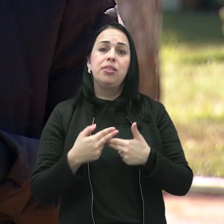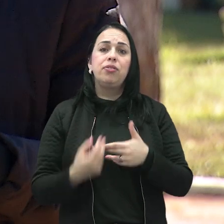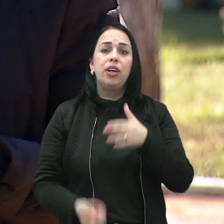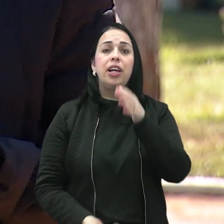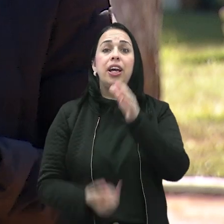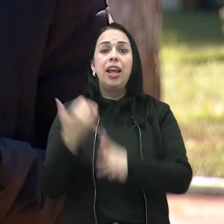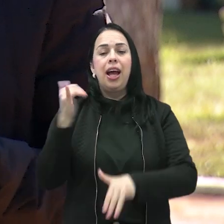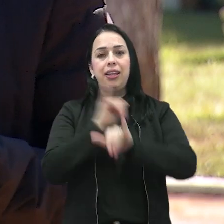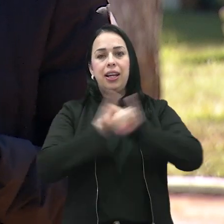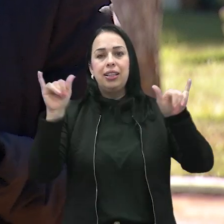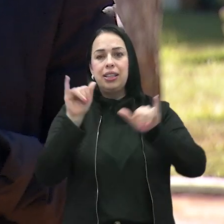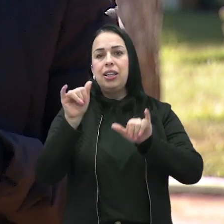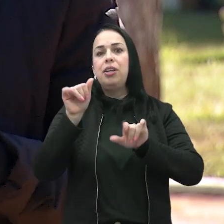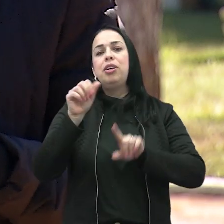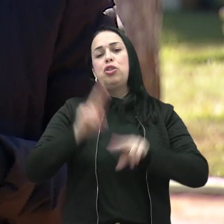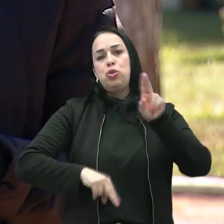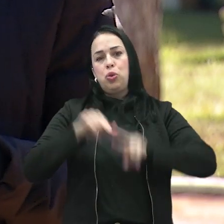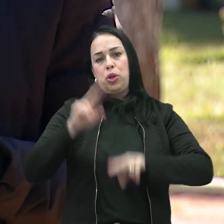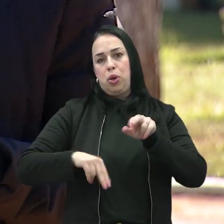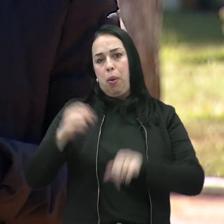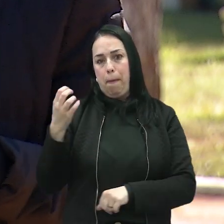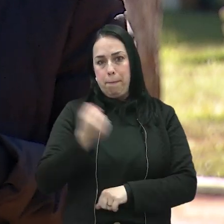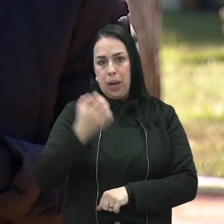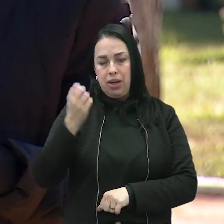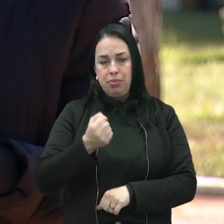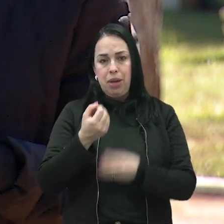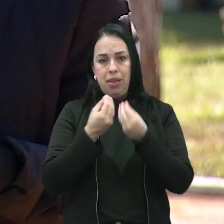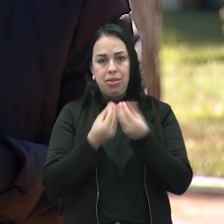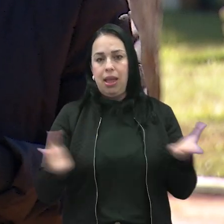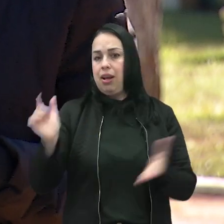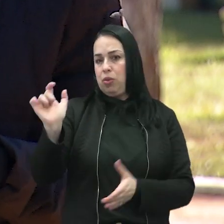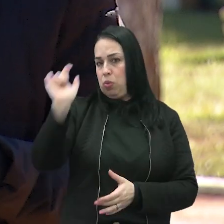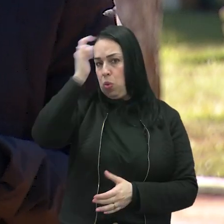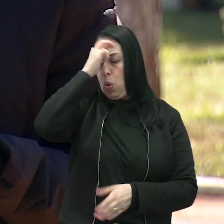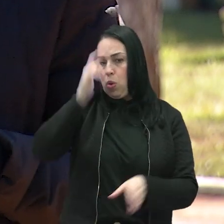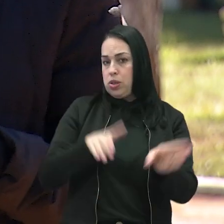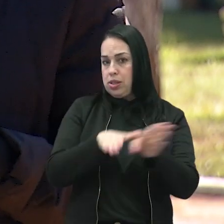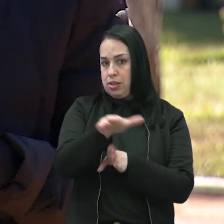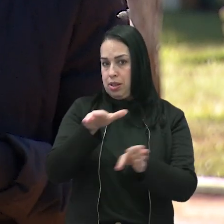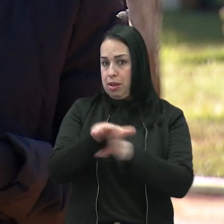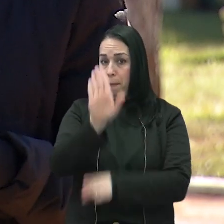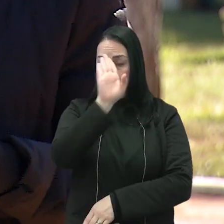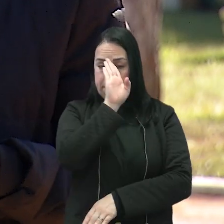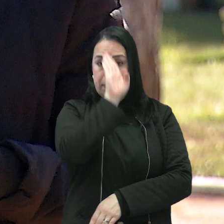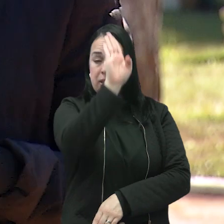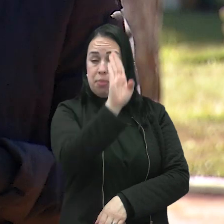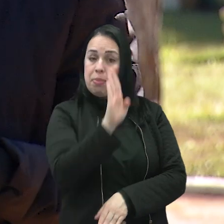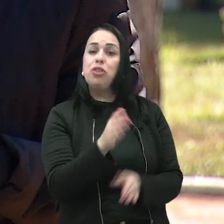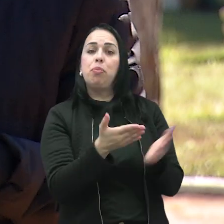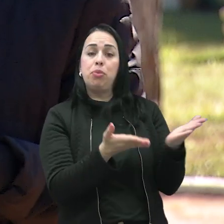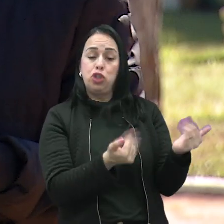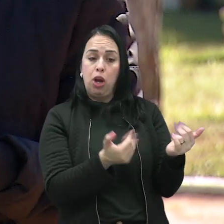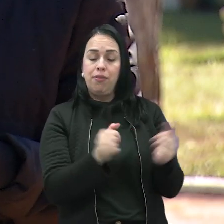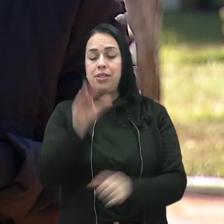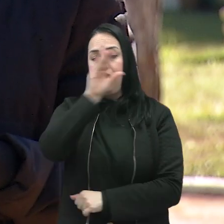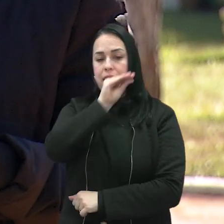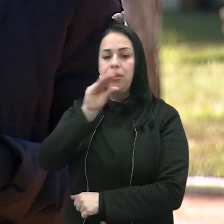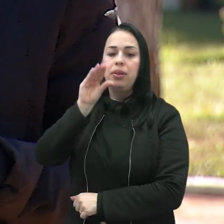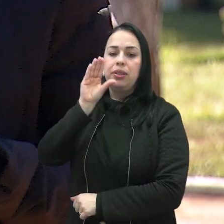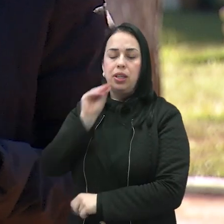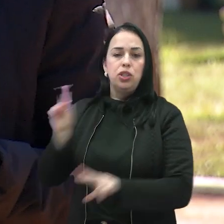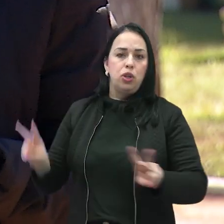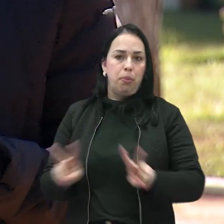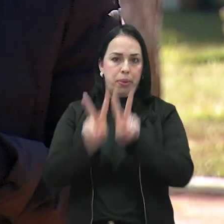familiares. Por isso, foi criada a campanha Junho Branco, que visa conscientizar a população,